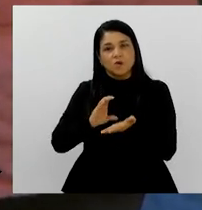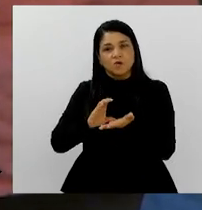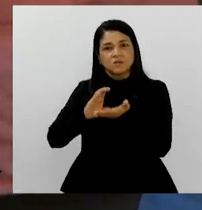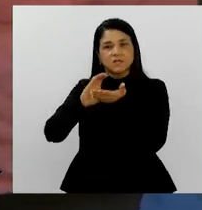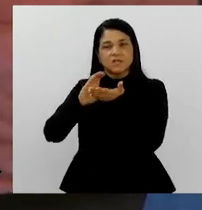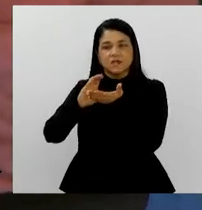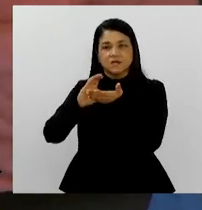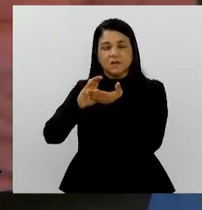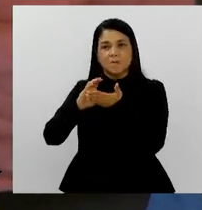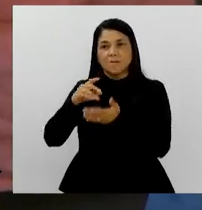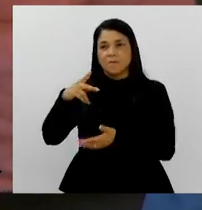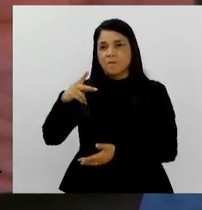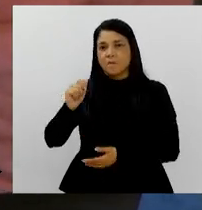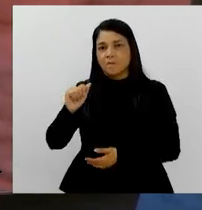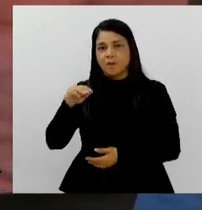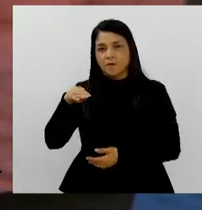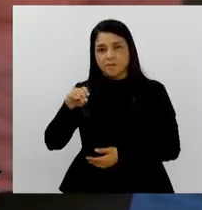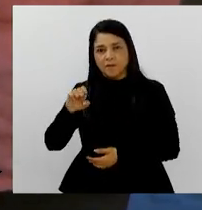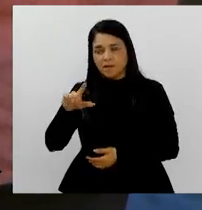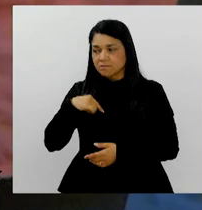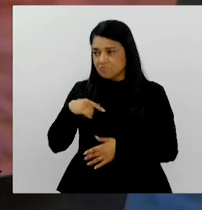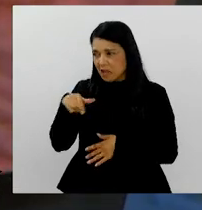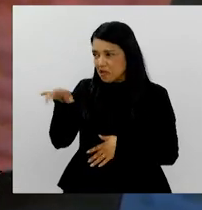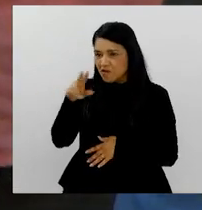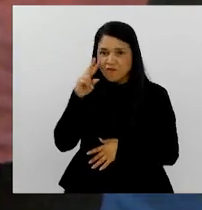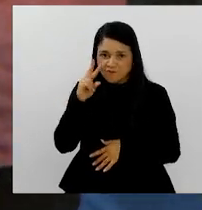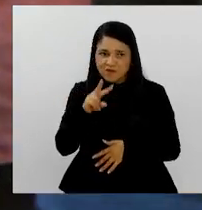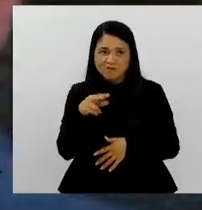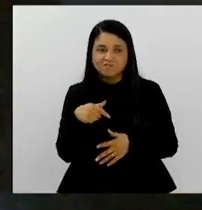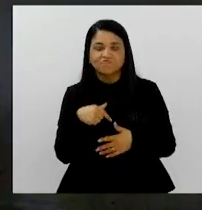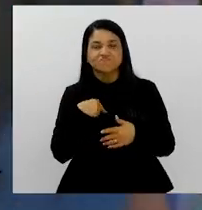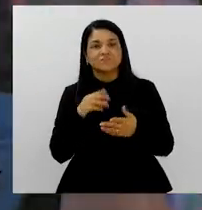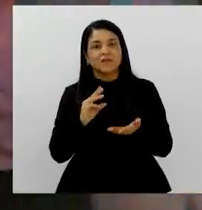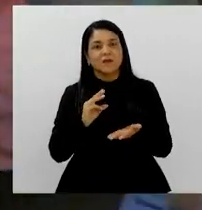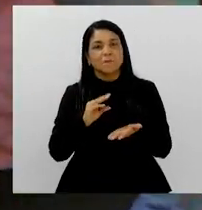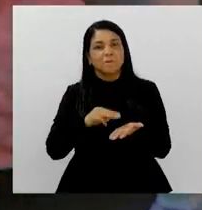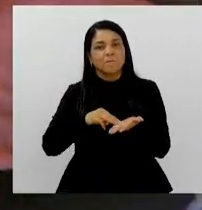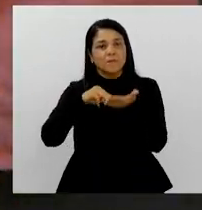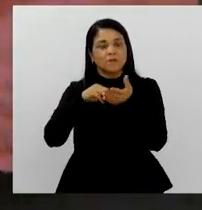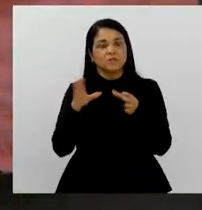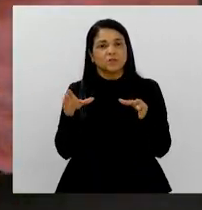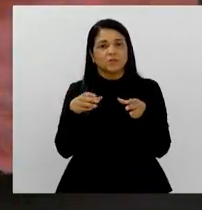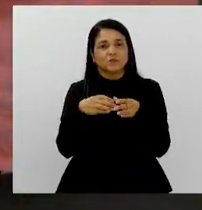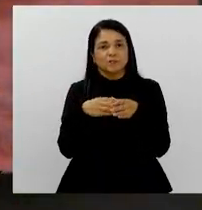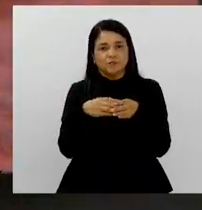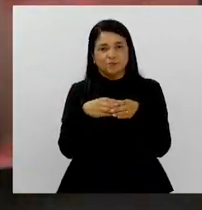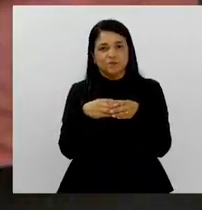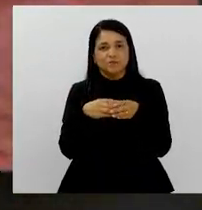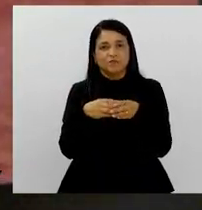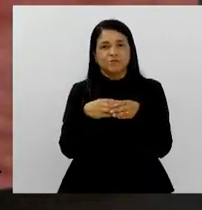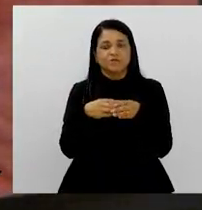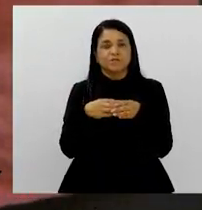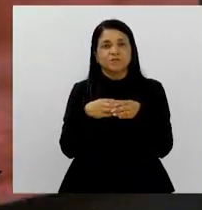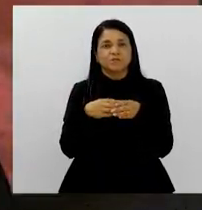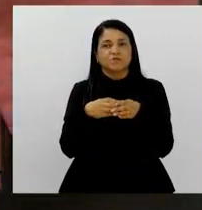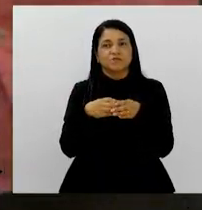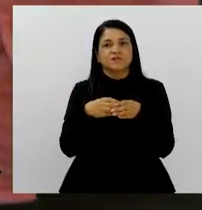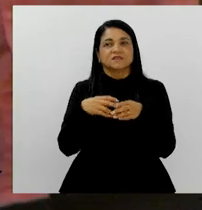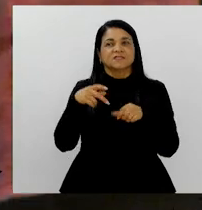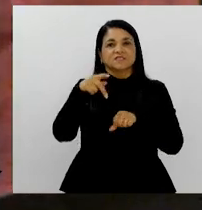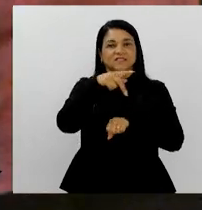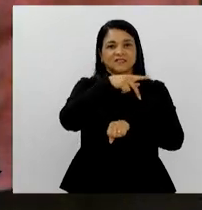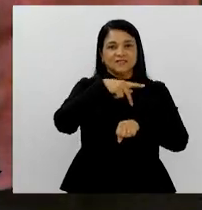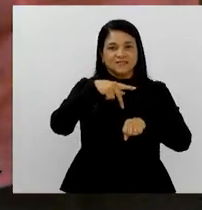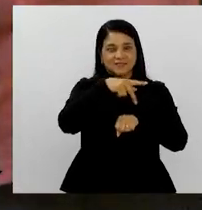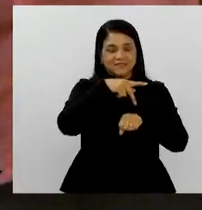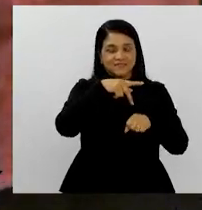porque eu a vi por aqui, que é membro do nosso, que é membro do nosso comitê de internacionalização da cultura, Pâmela,